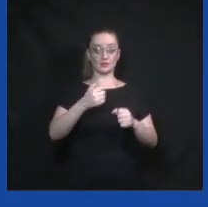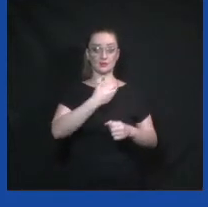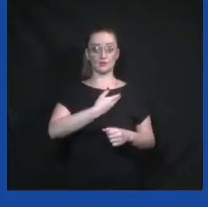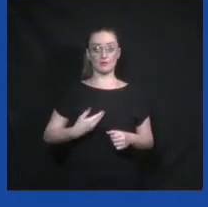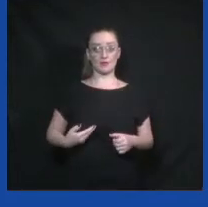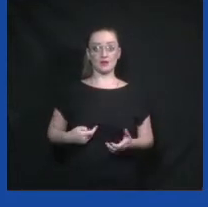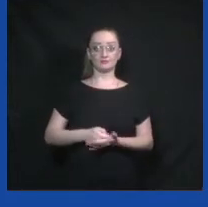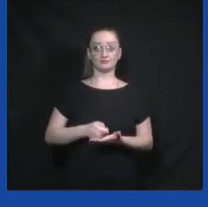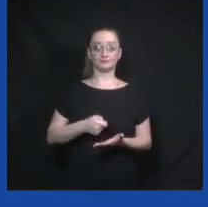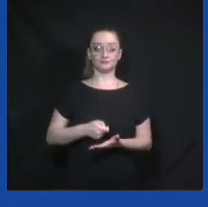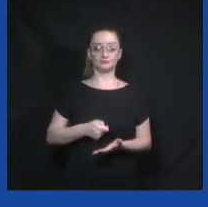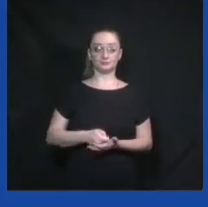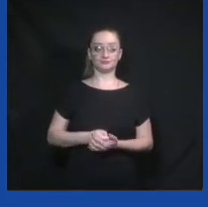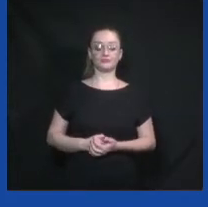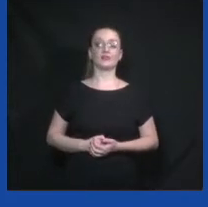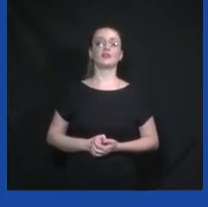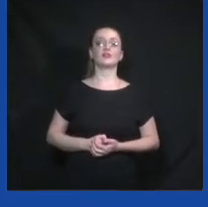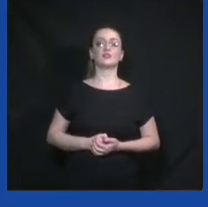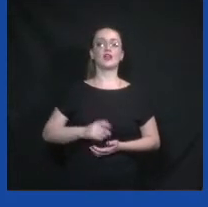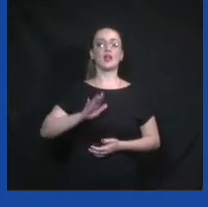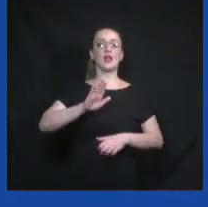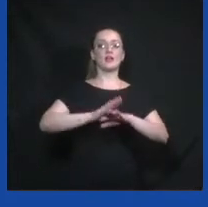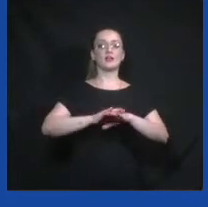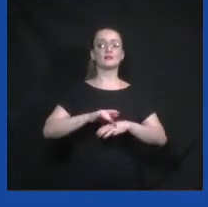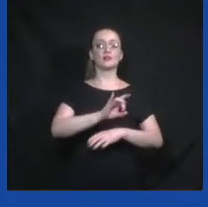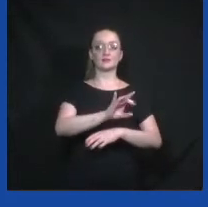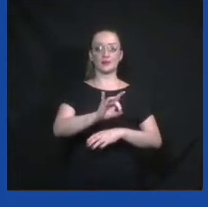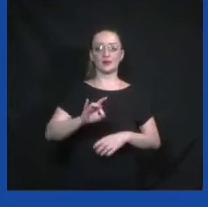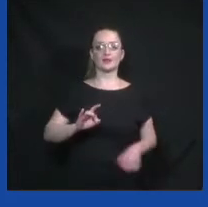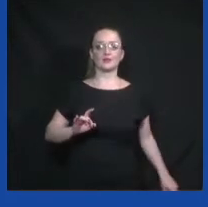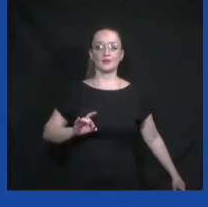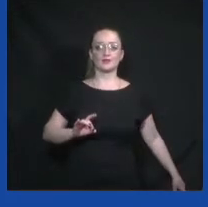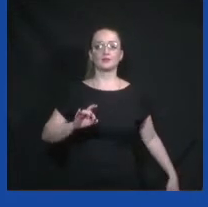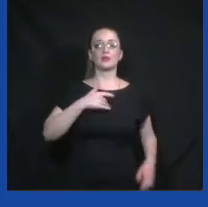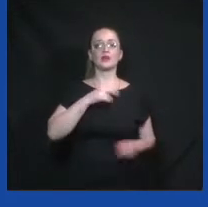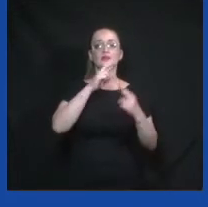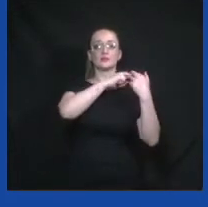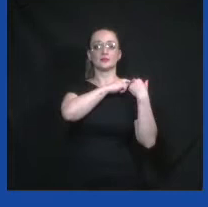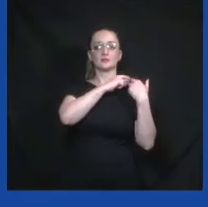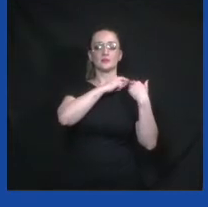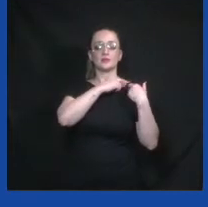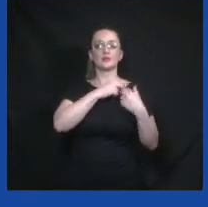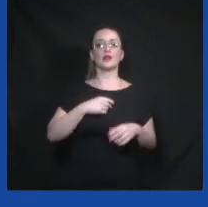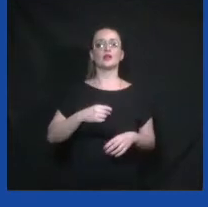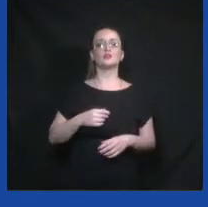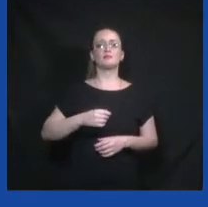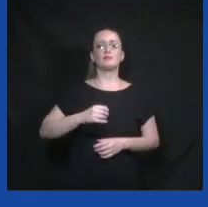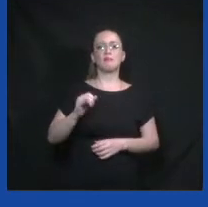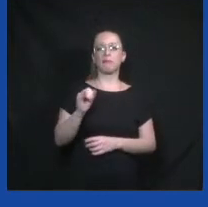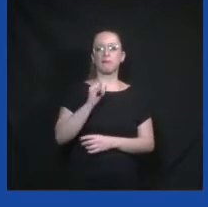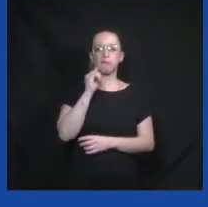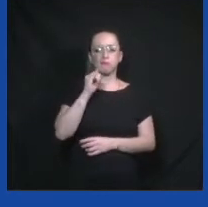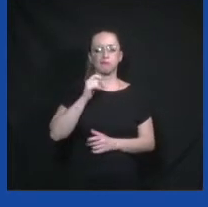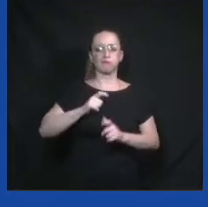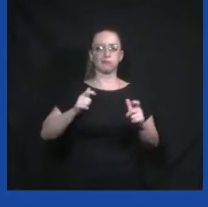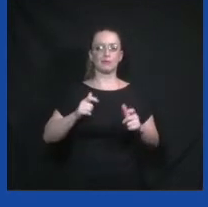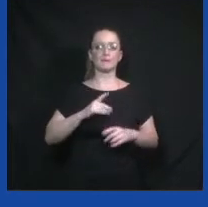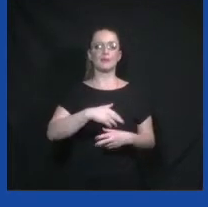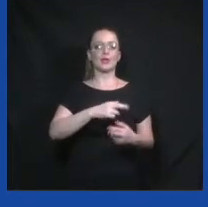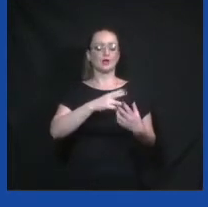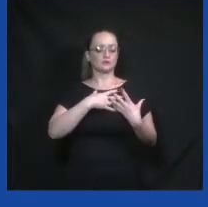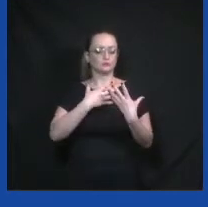ela estabelece para cada um de nós responsabilidades bastante densas, e assumir